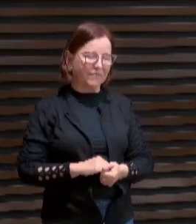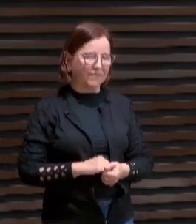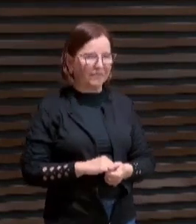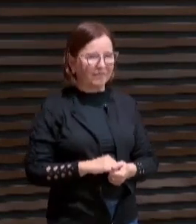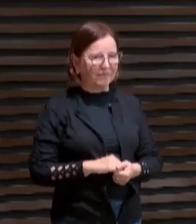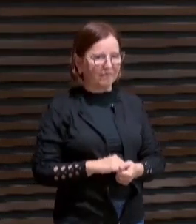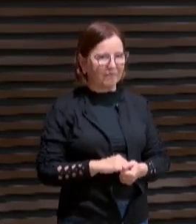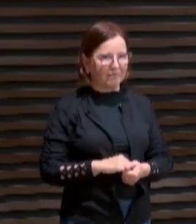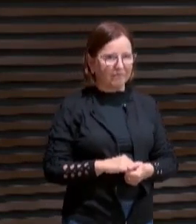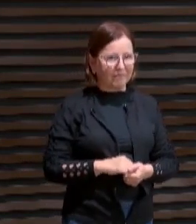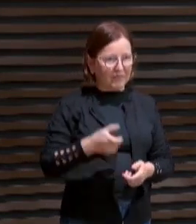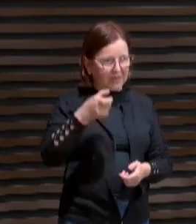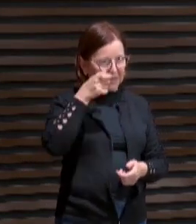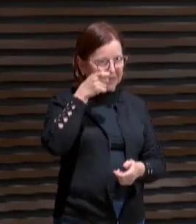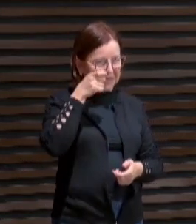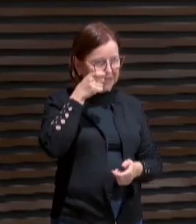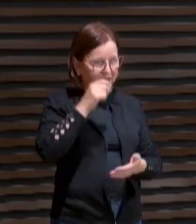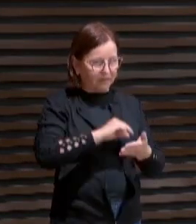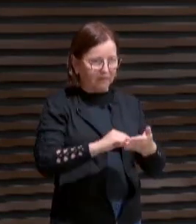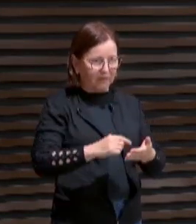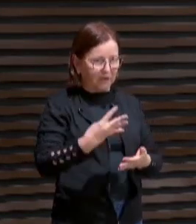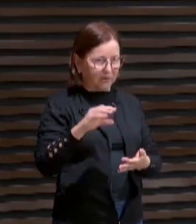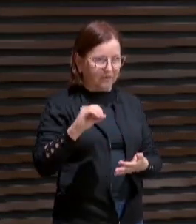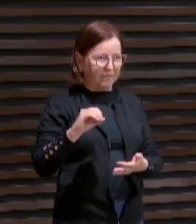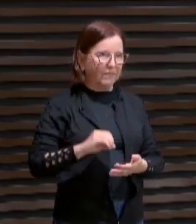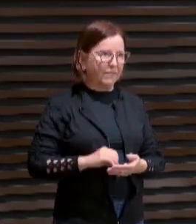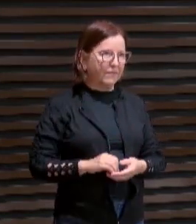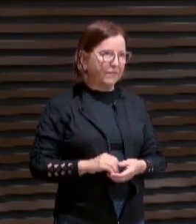Agora, preste atenção, o verso 40.